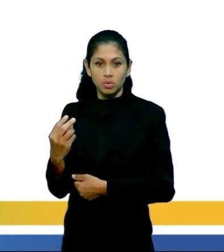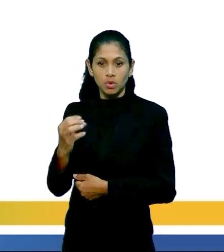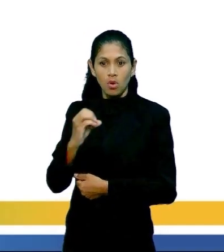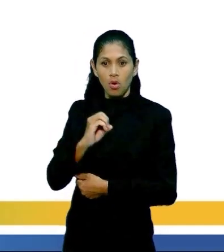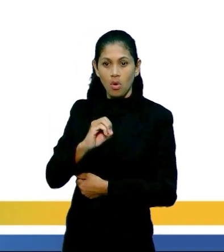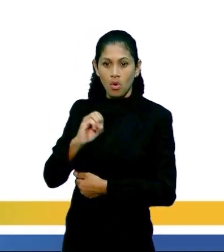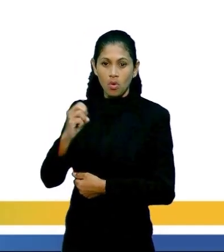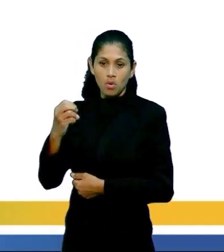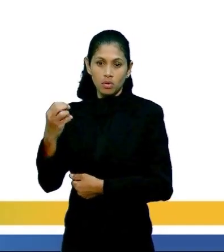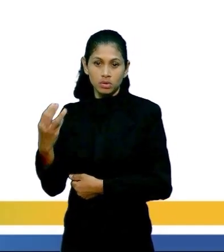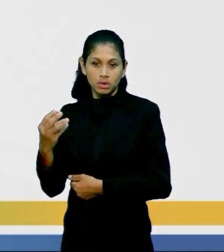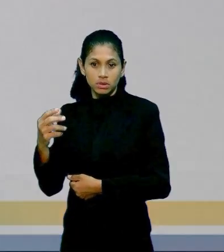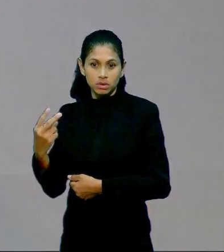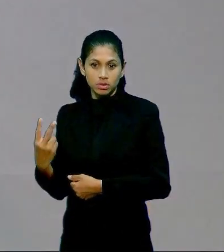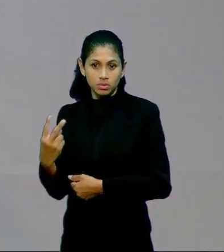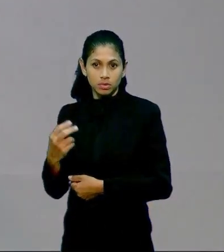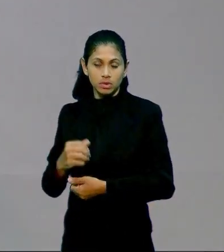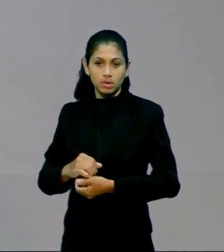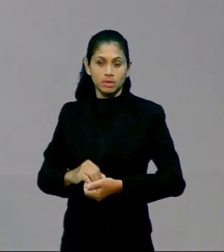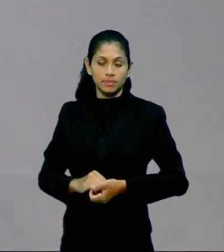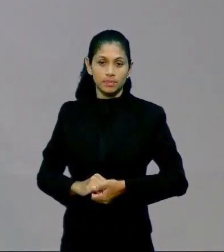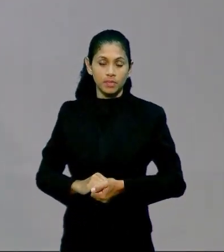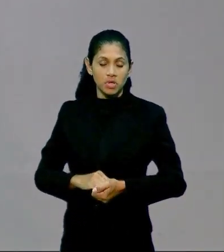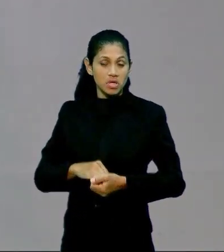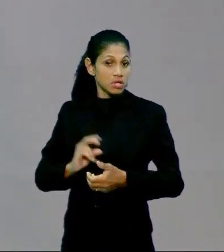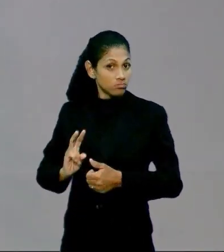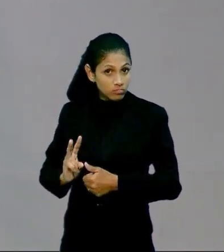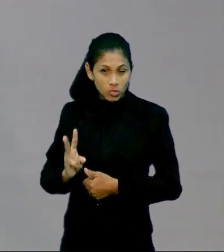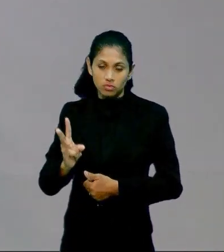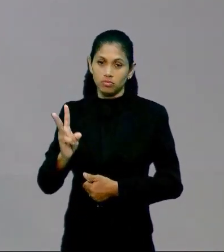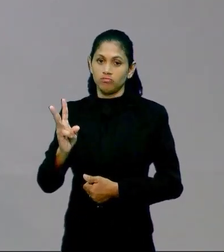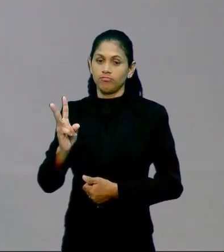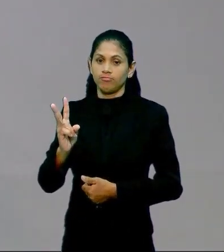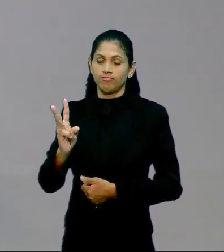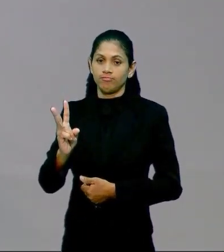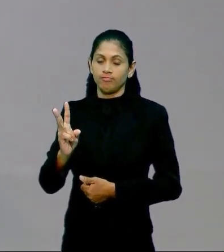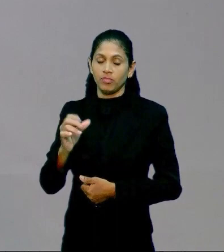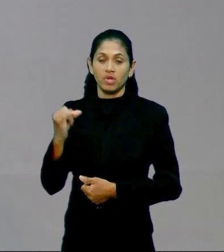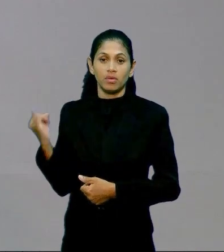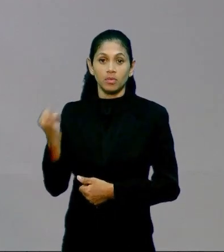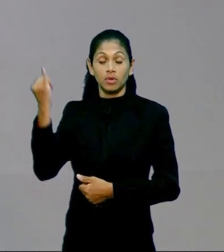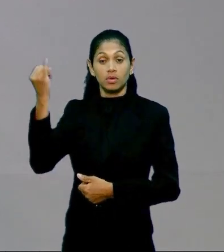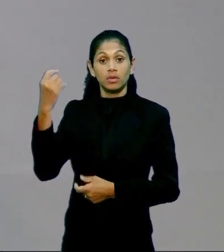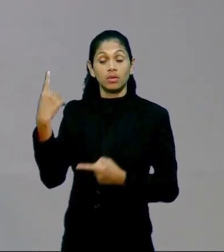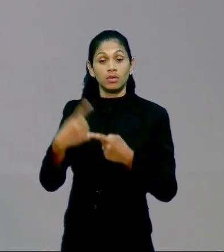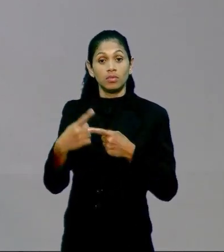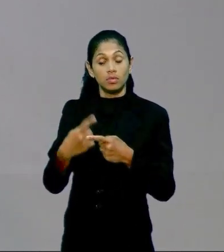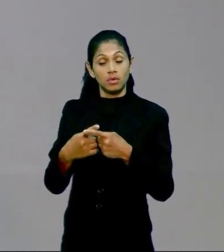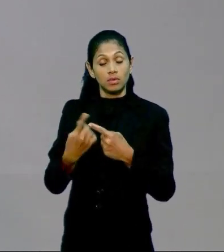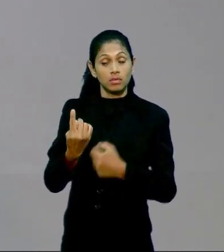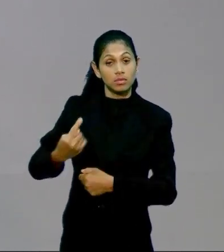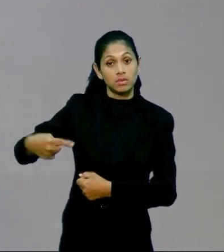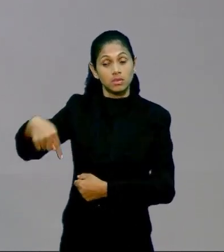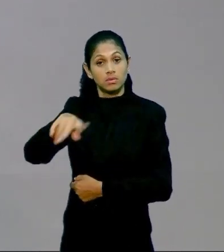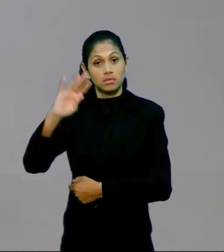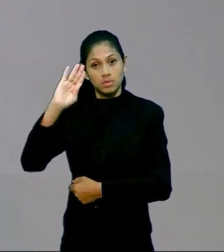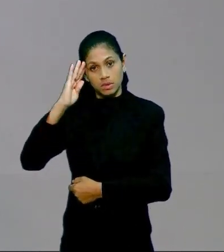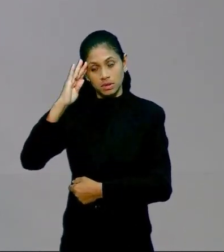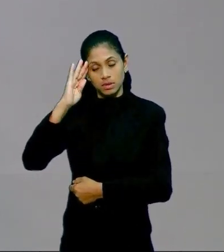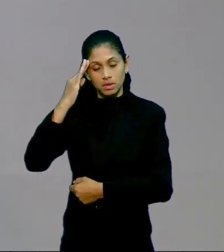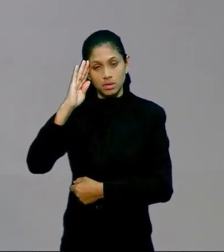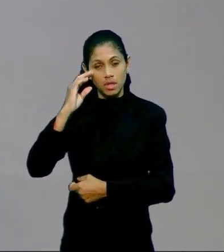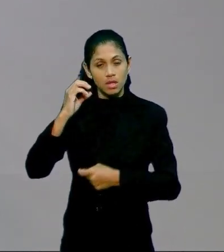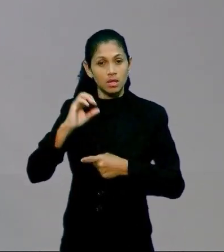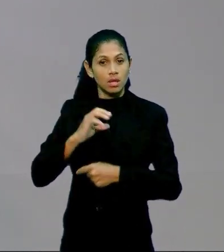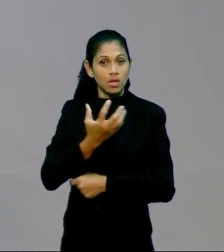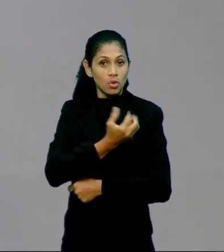Q, 8 elétrons. Isso daqui é importante que vocês vão entender. A partir do número atômico, você vai